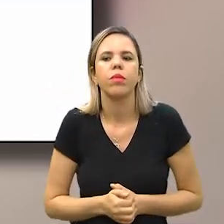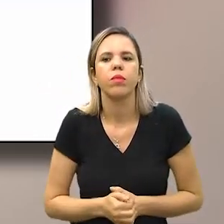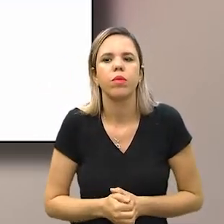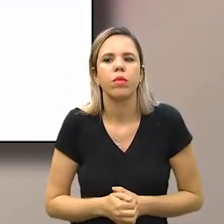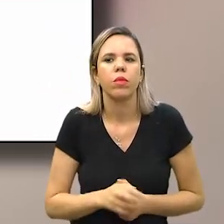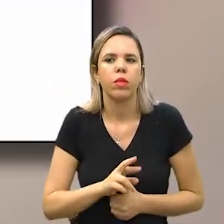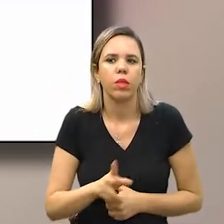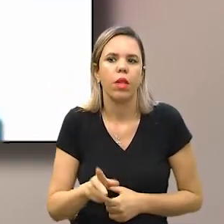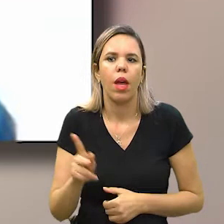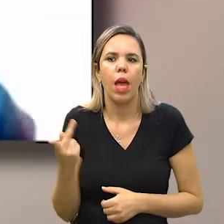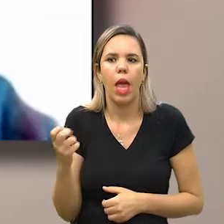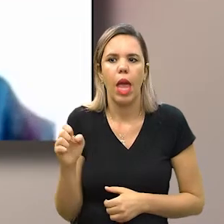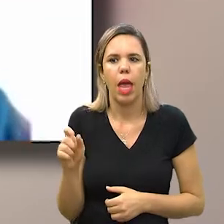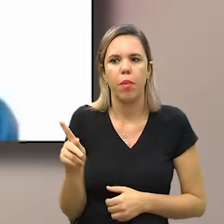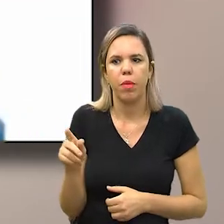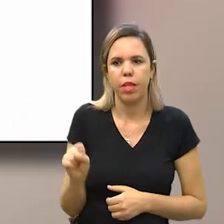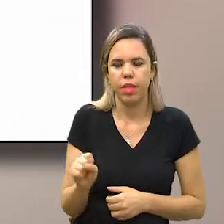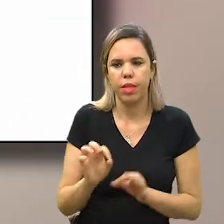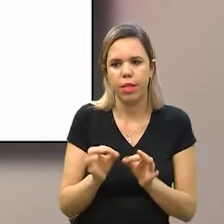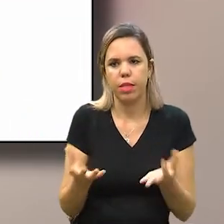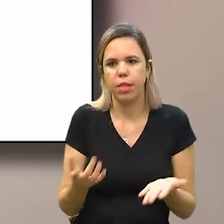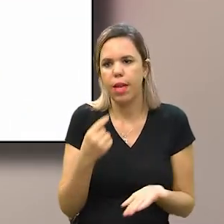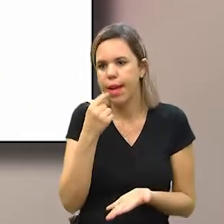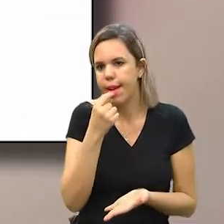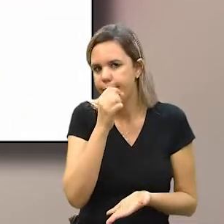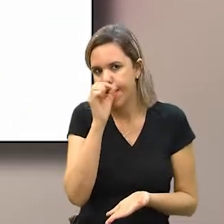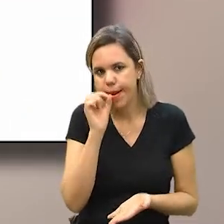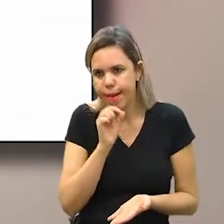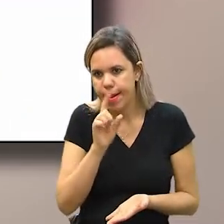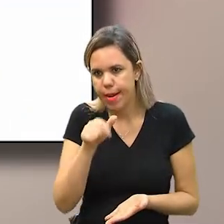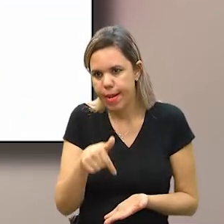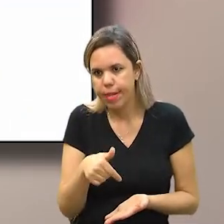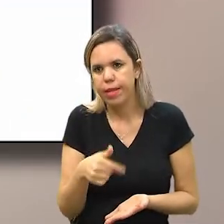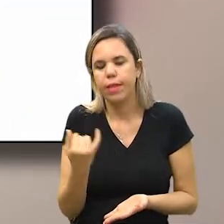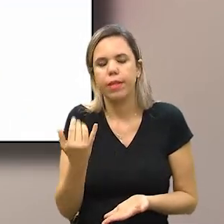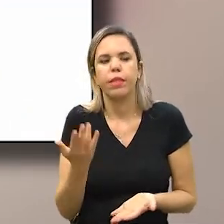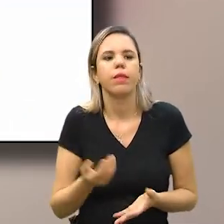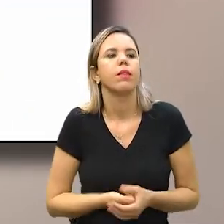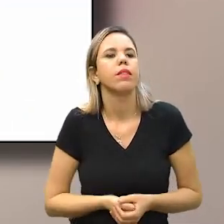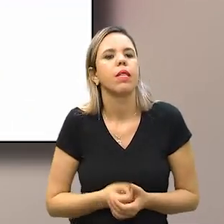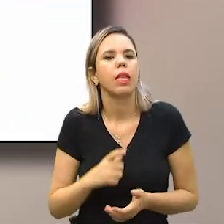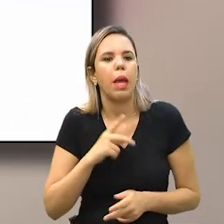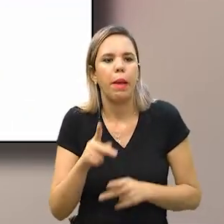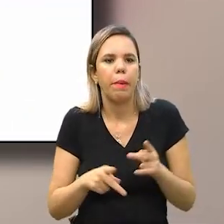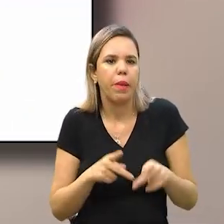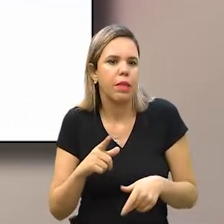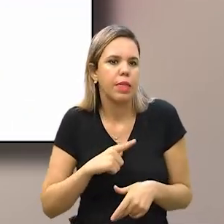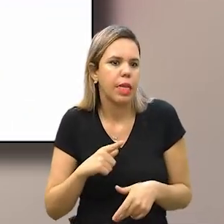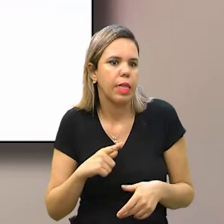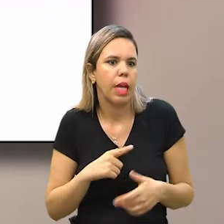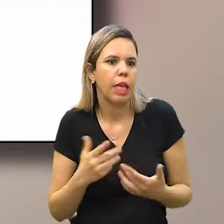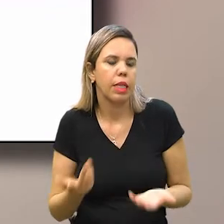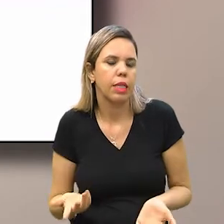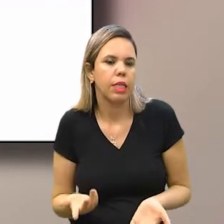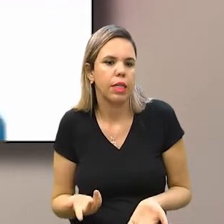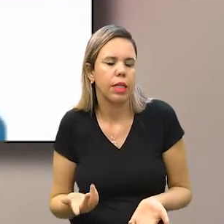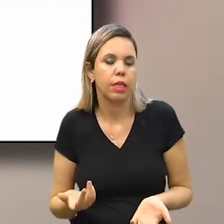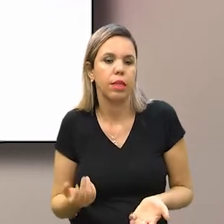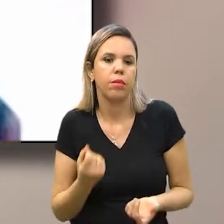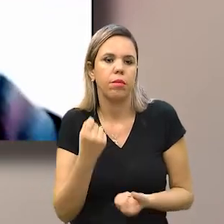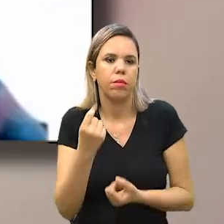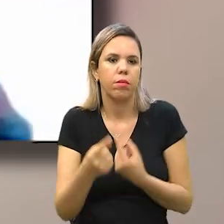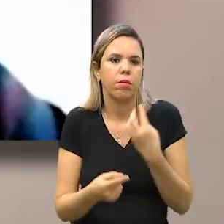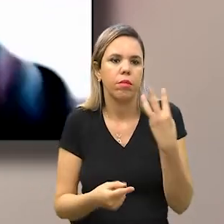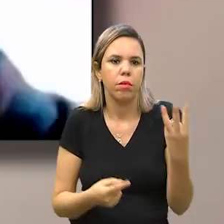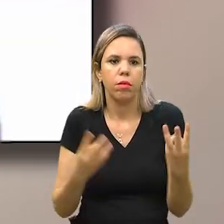recidiva. No herpes simples, que é esse do herpes labial, esse é bem recidivante. Tem pessoas que têm